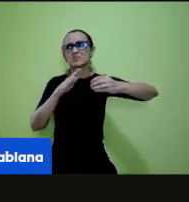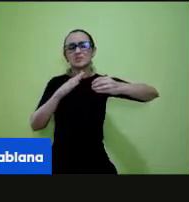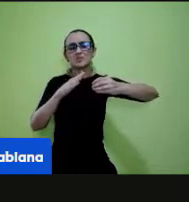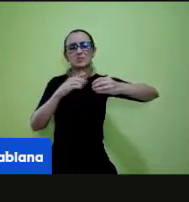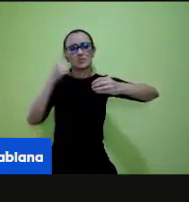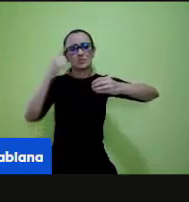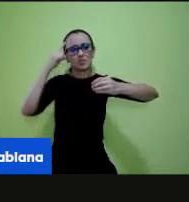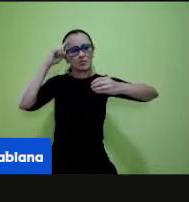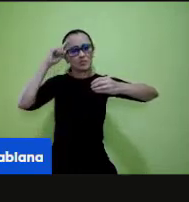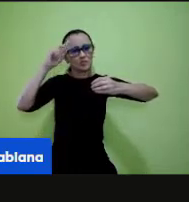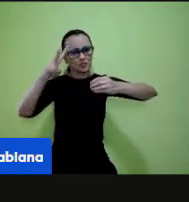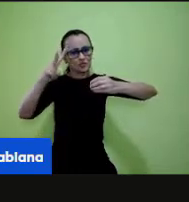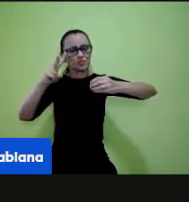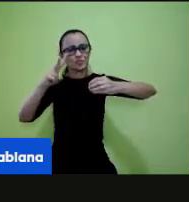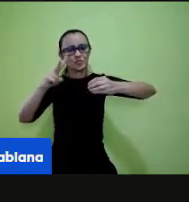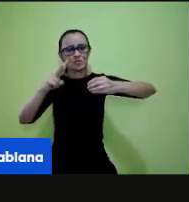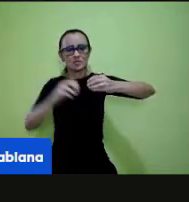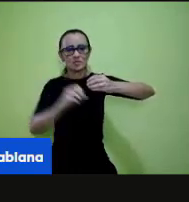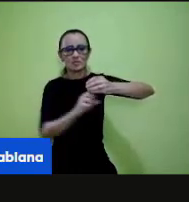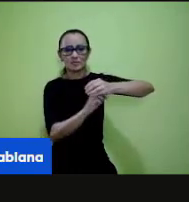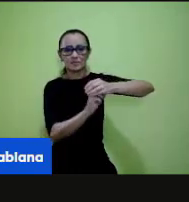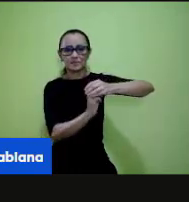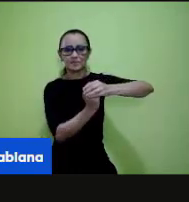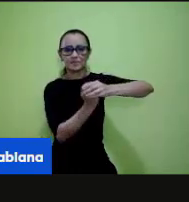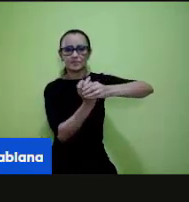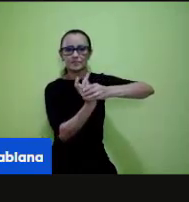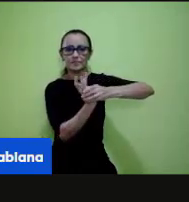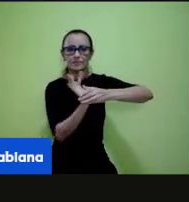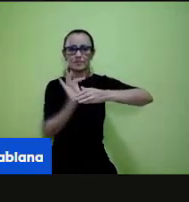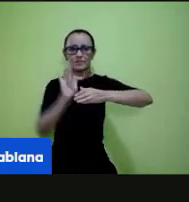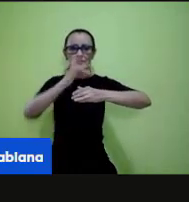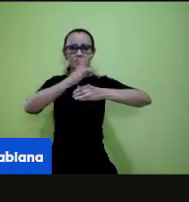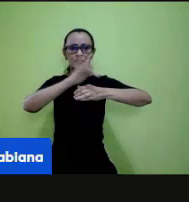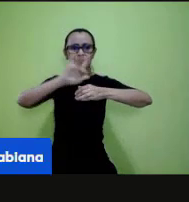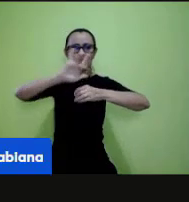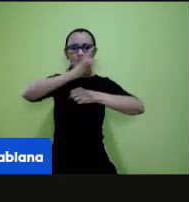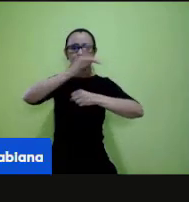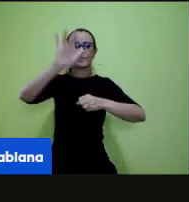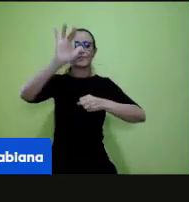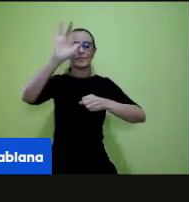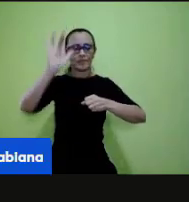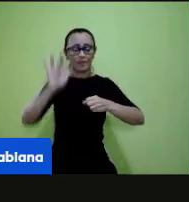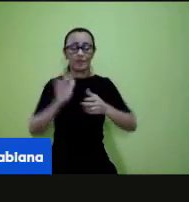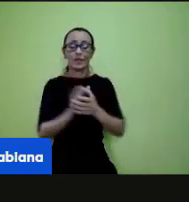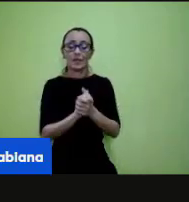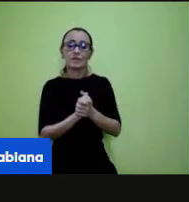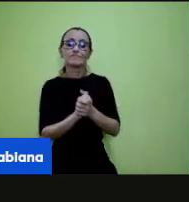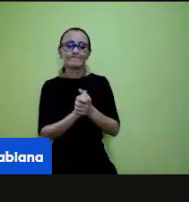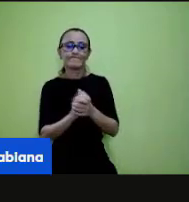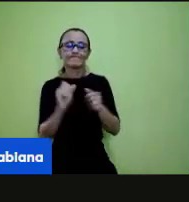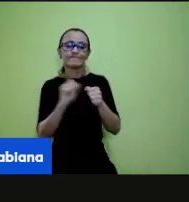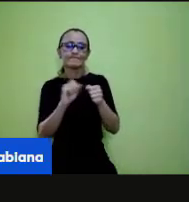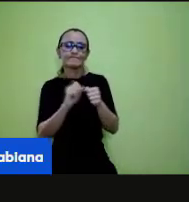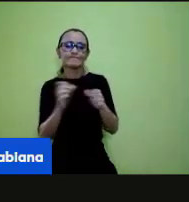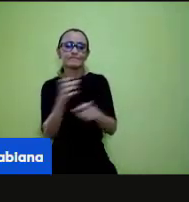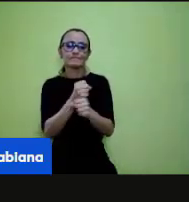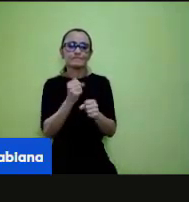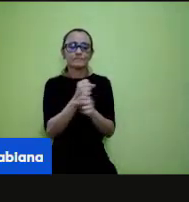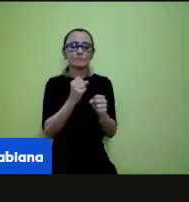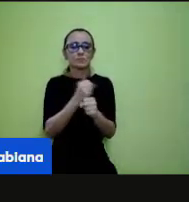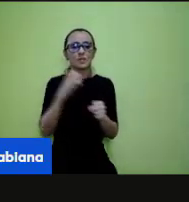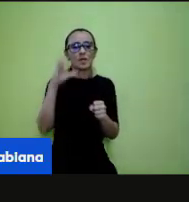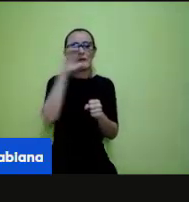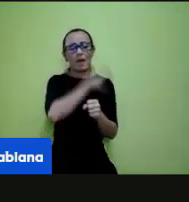vai acontecer a emergência do inseto adulto. Então, se a gente fizer uma conta rápida,